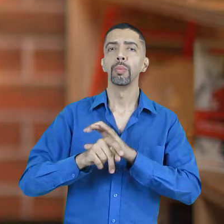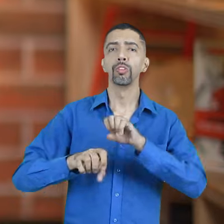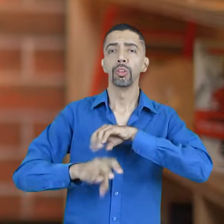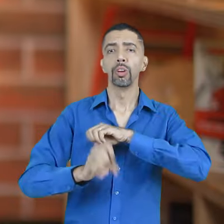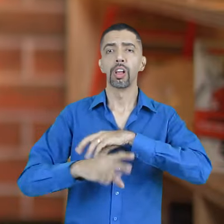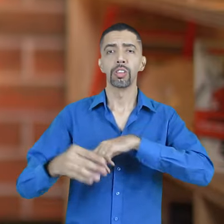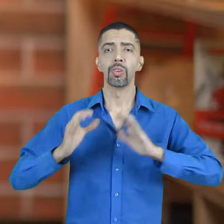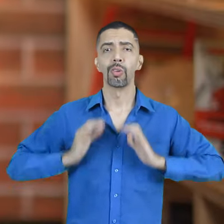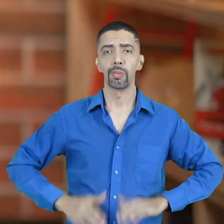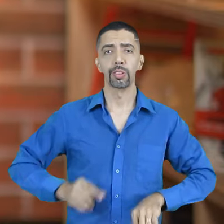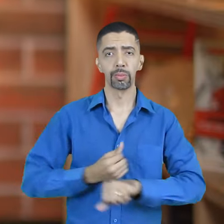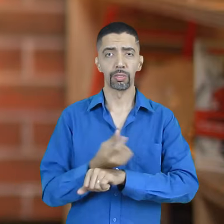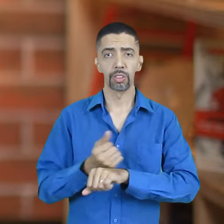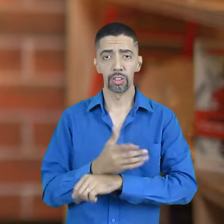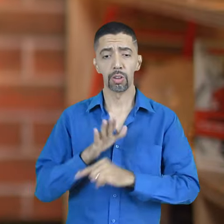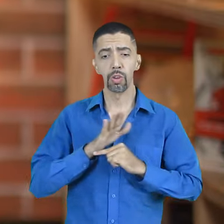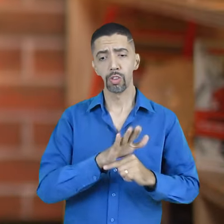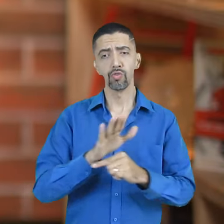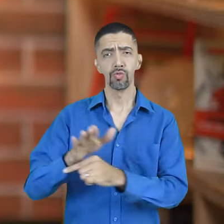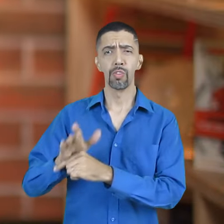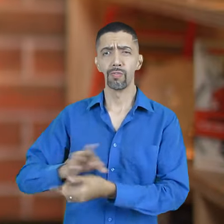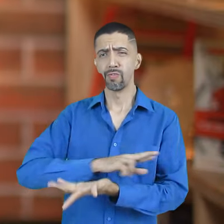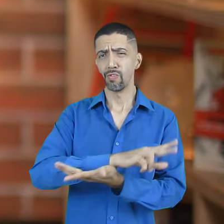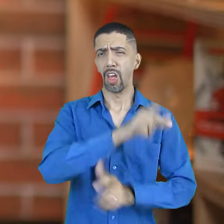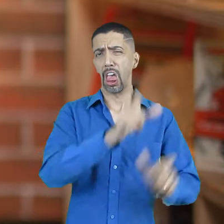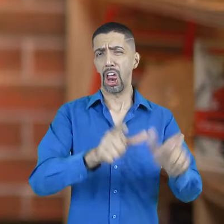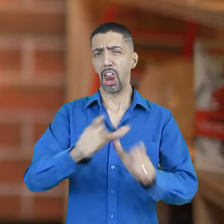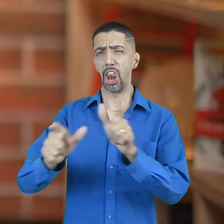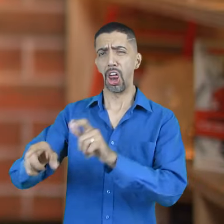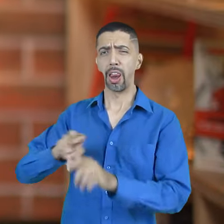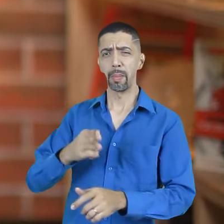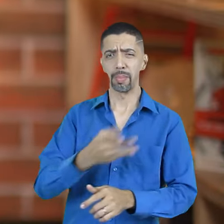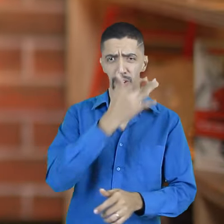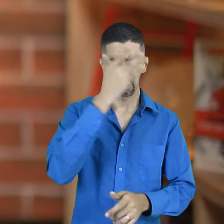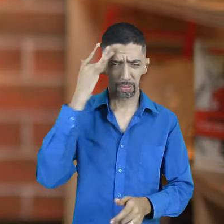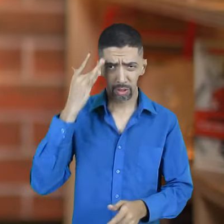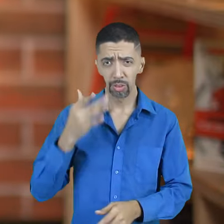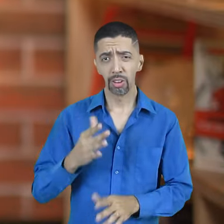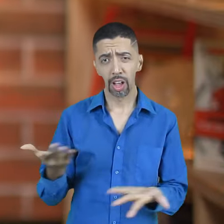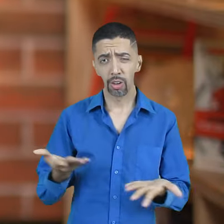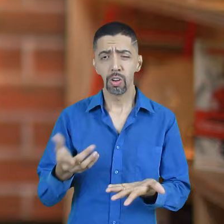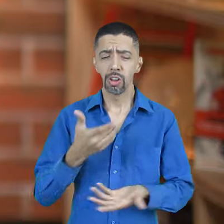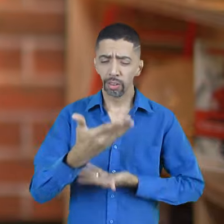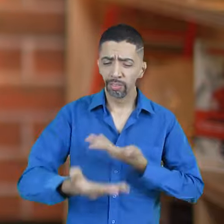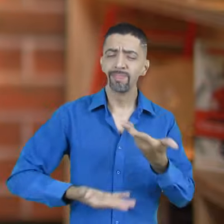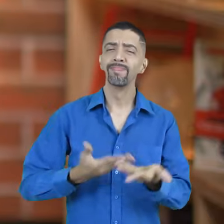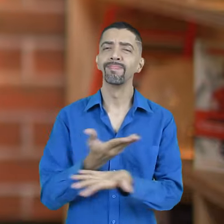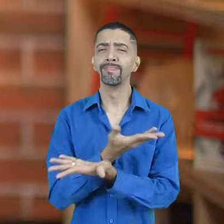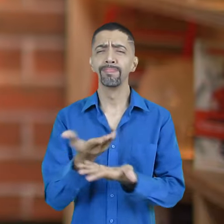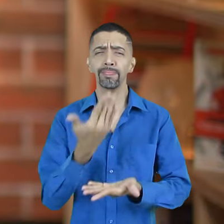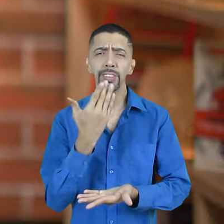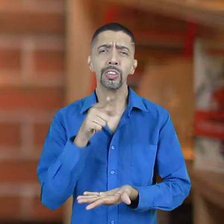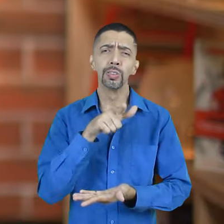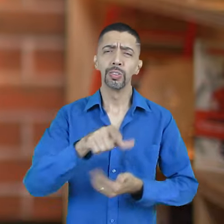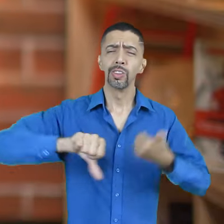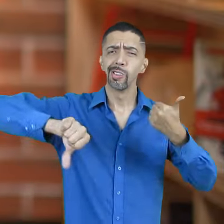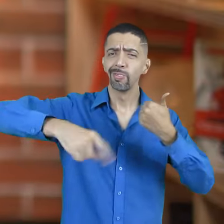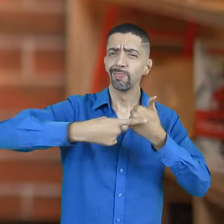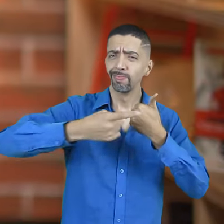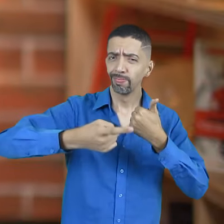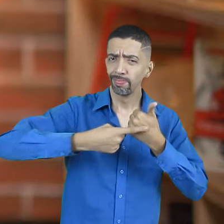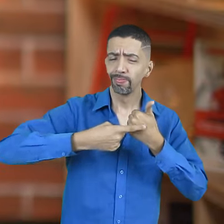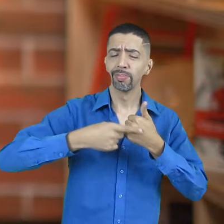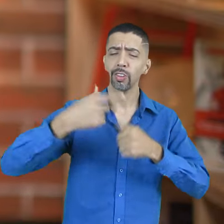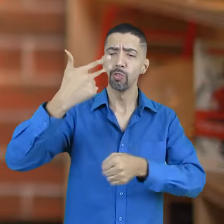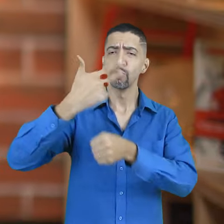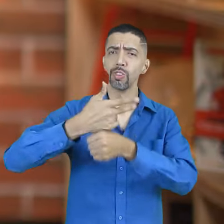vem ajudando milhões de pessoas. E eu quero aqui com você compartilhar esse momento, que você deixe seu like, compartilhe com seus